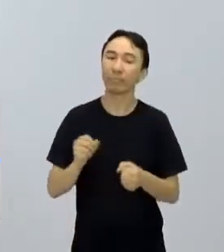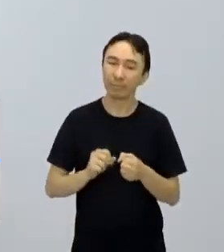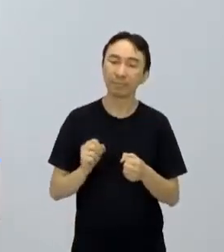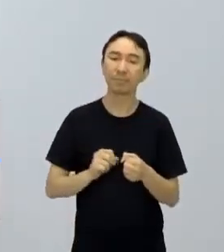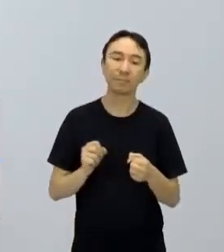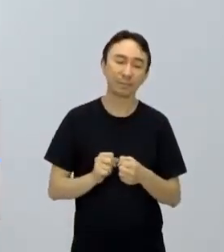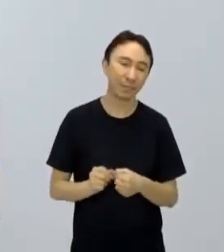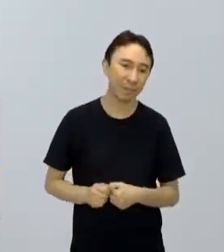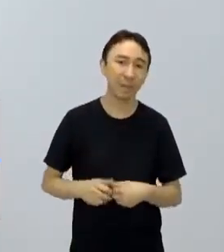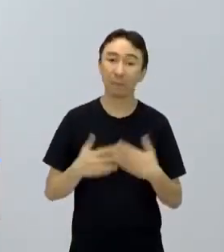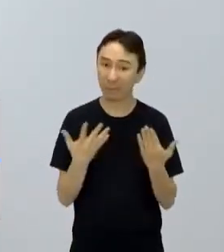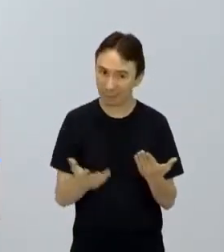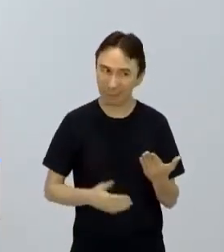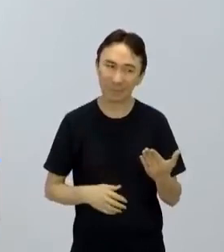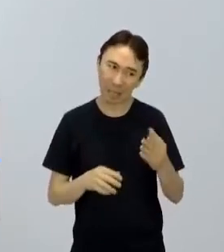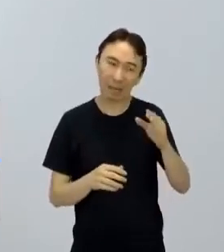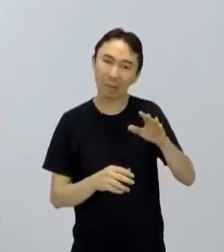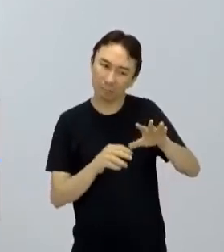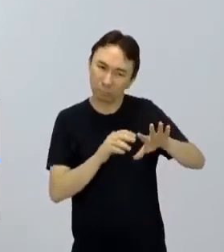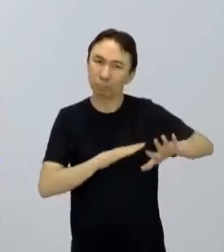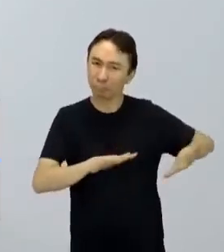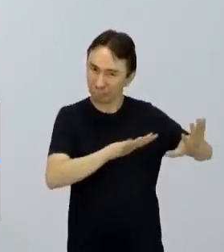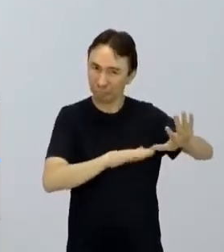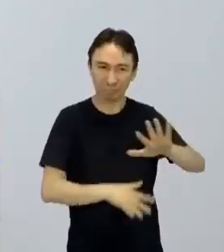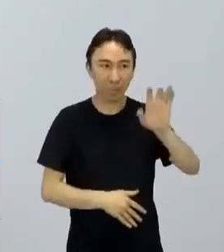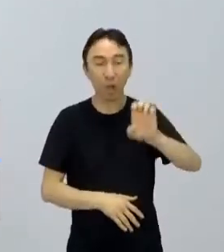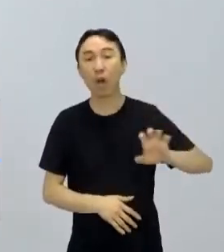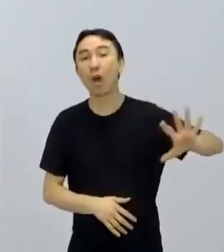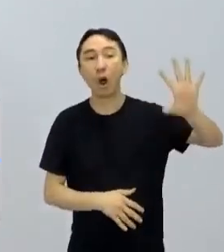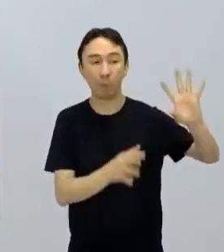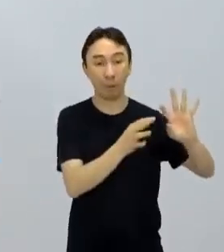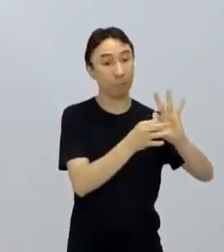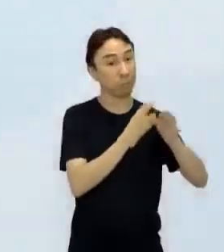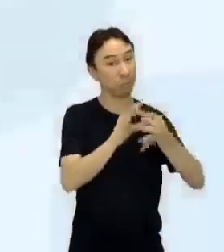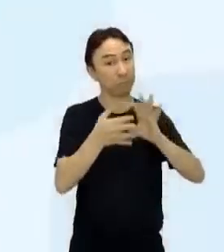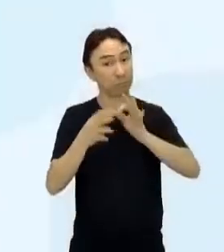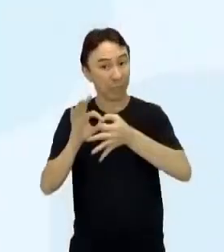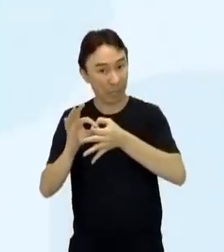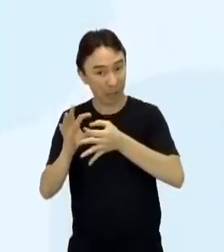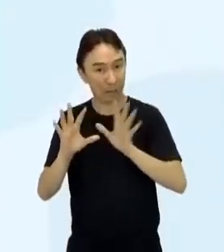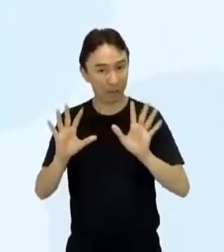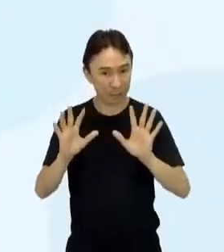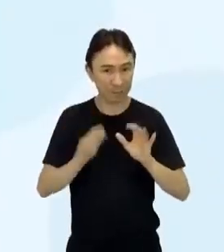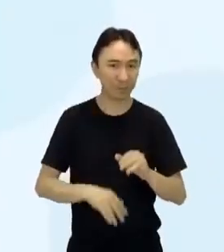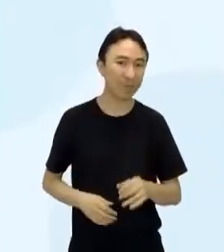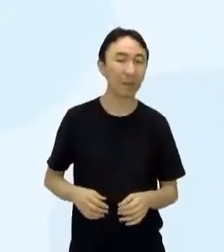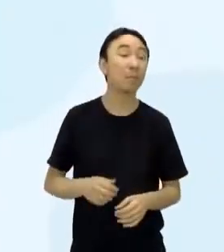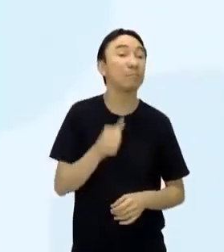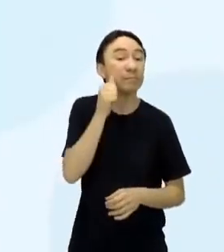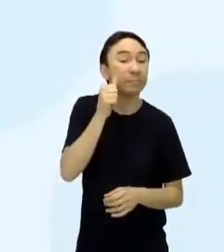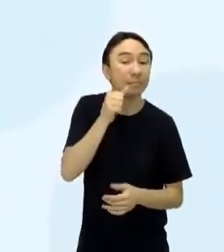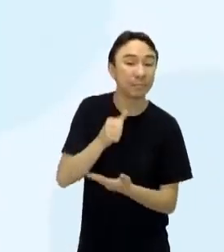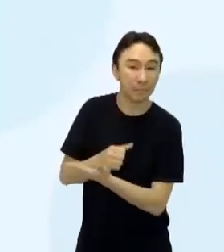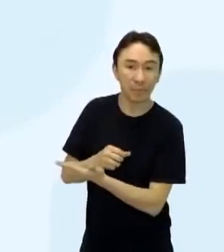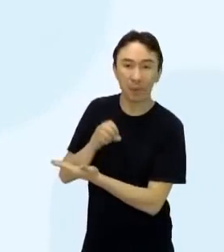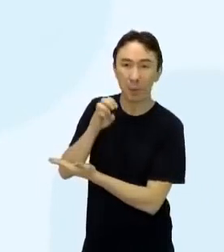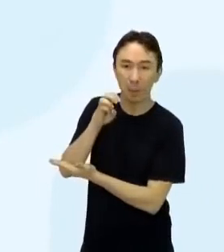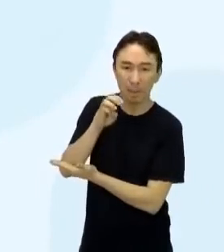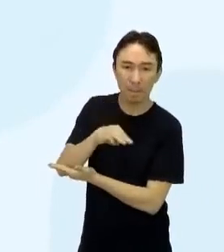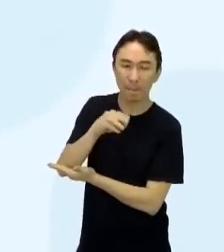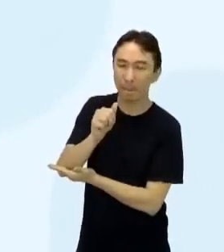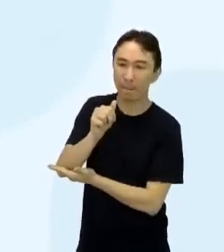falando num contexto europeu, tá bom? Aí o que acontece é o seguinte, ó, essa pessoa aí, a Mary Montagu, ela era